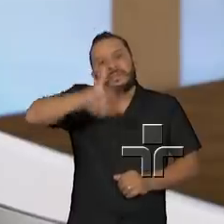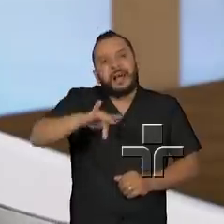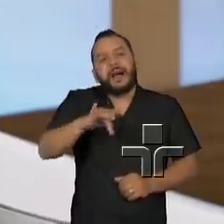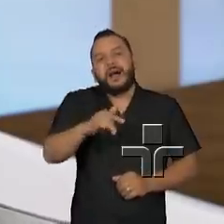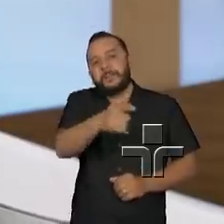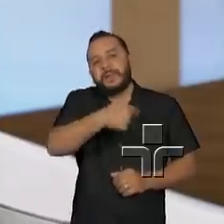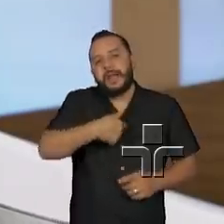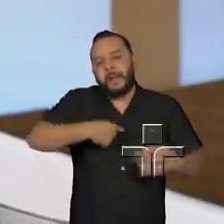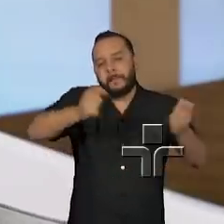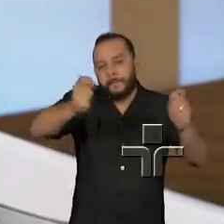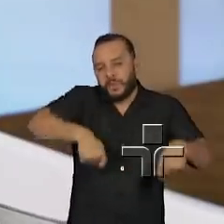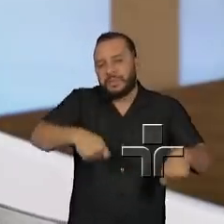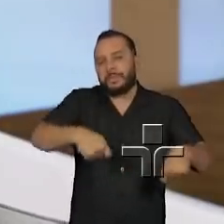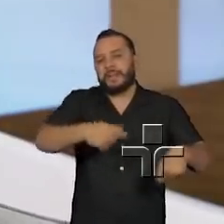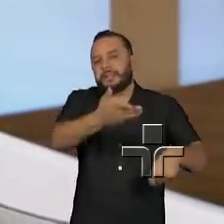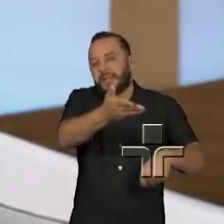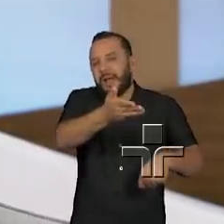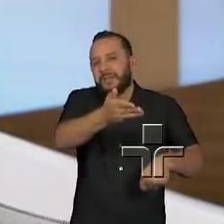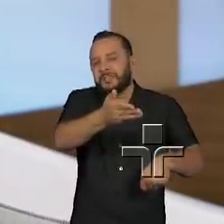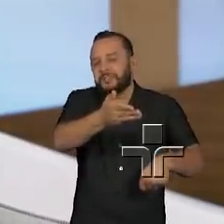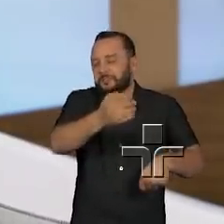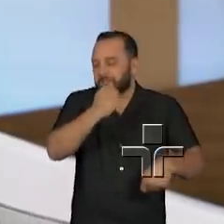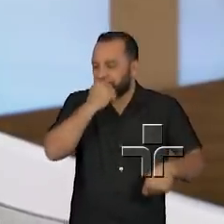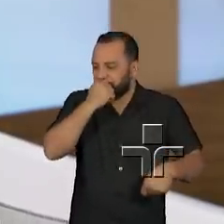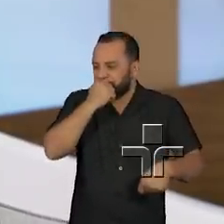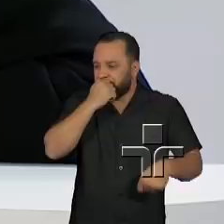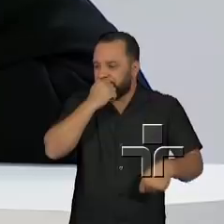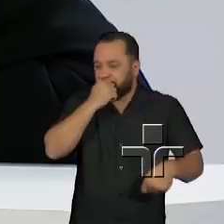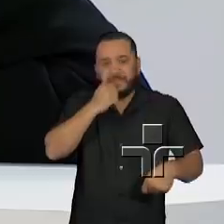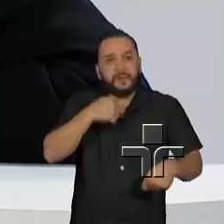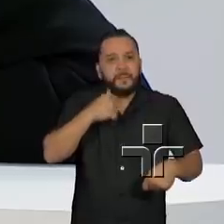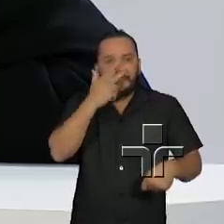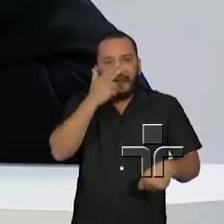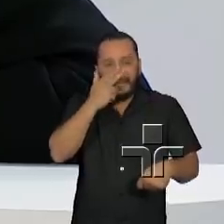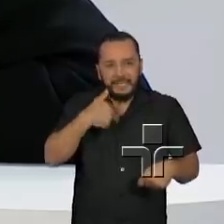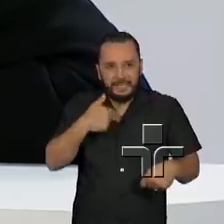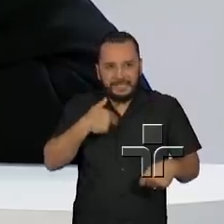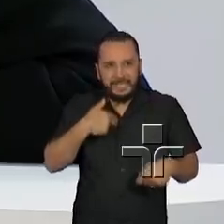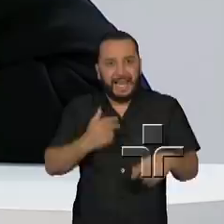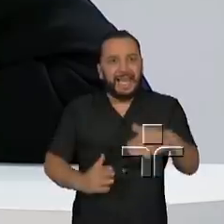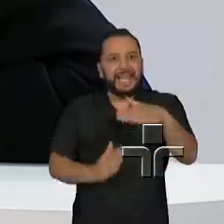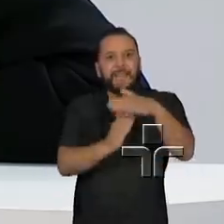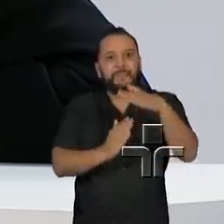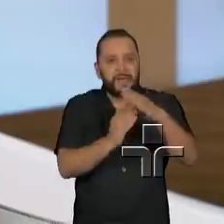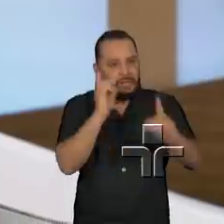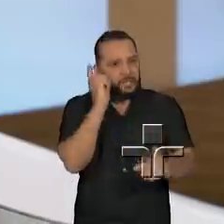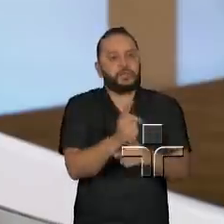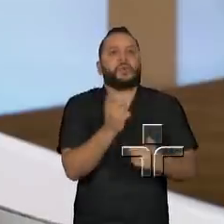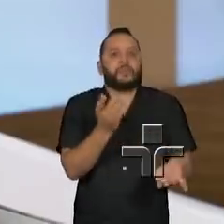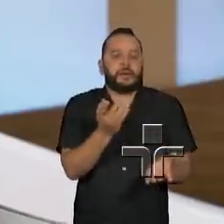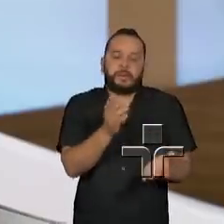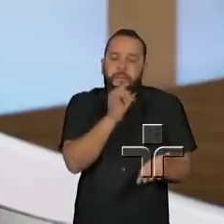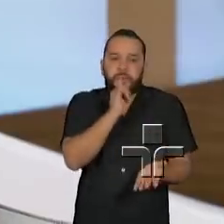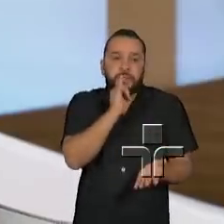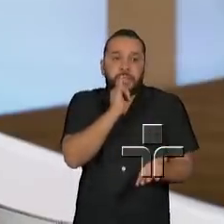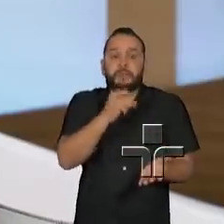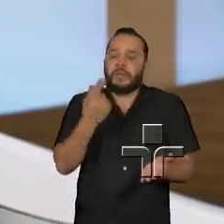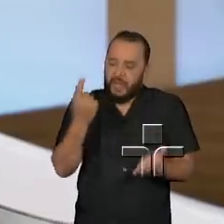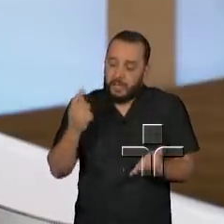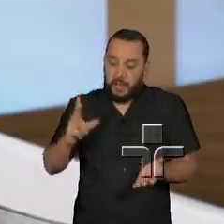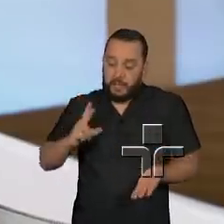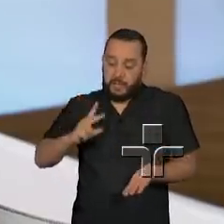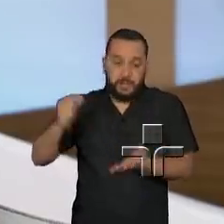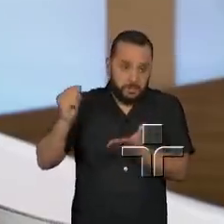as potencialidades, muitas vezes ele limita a sua descoberta. Então, a pesquisa básica é fundamental. Agora, então, o investimento privado é importante,